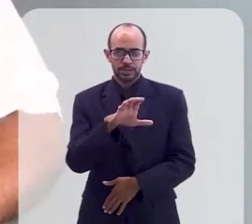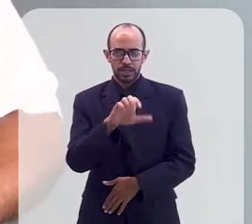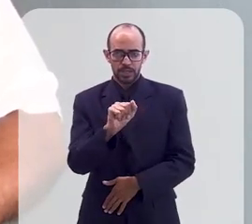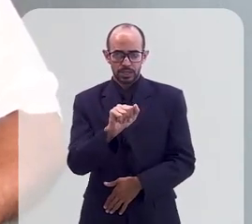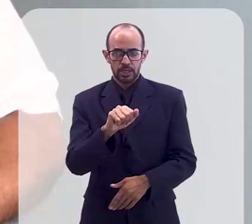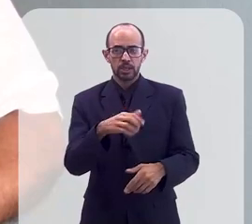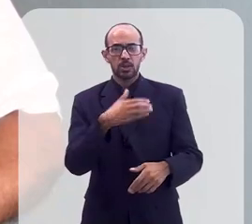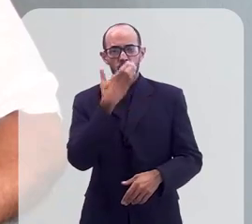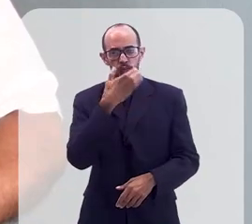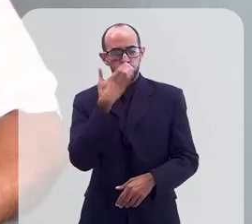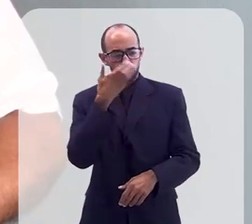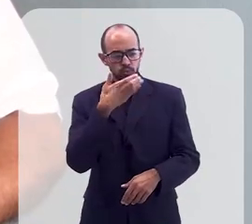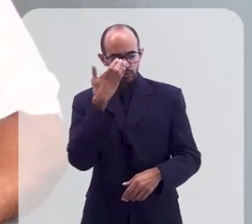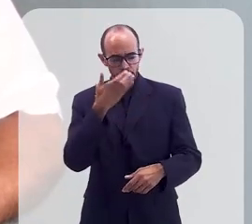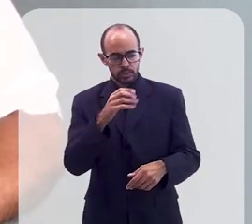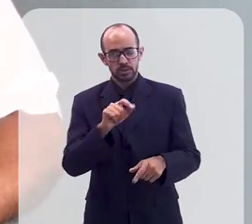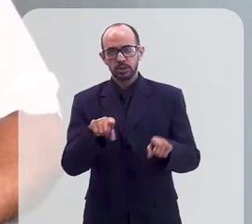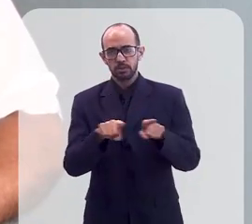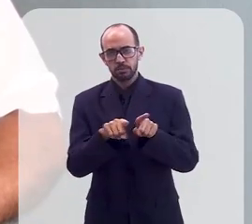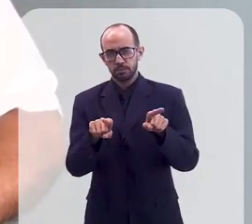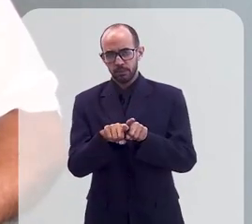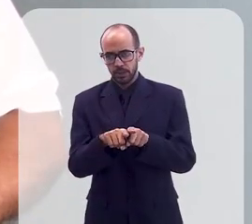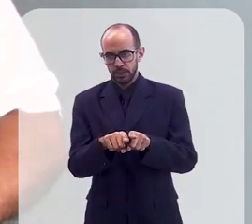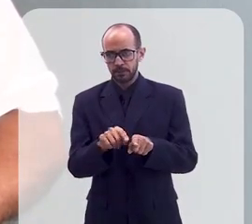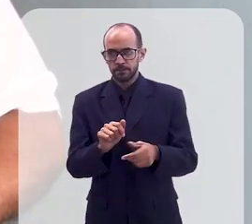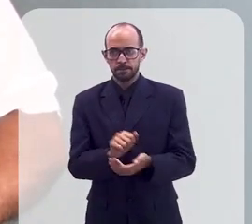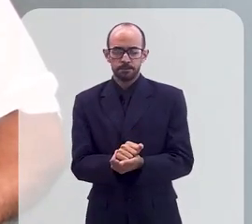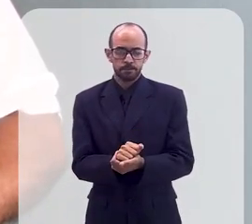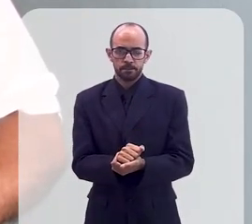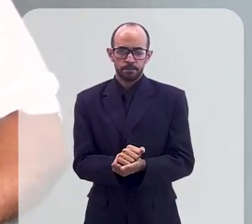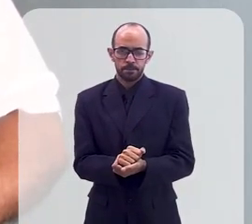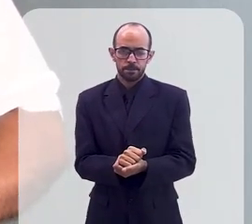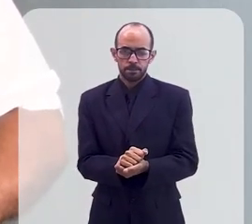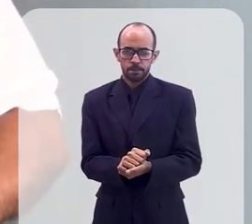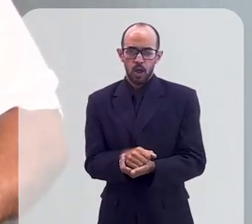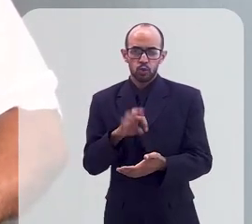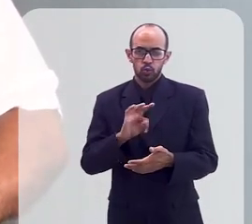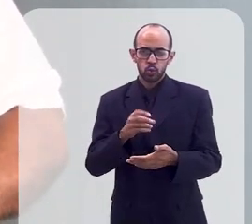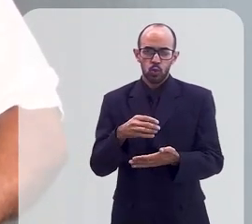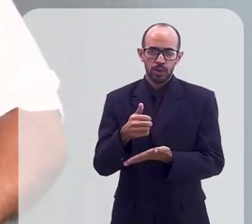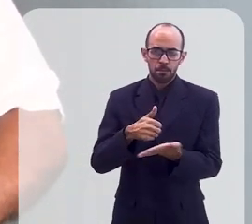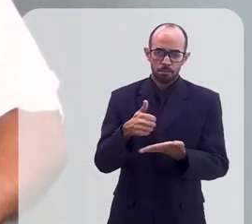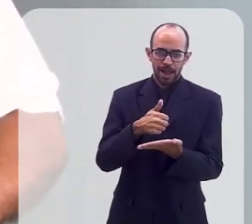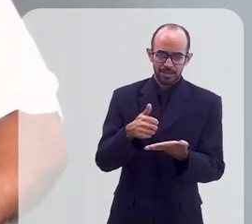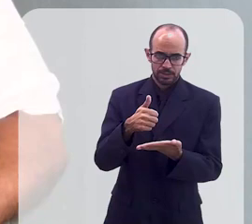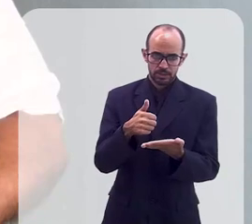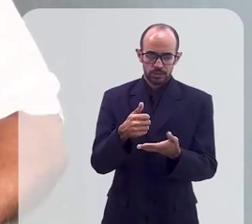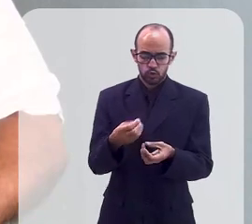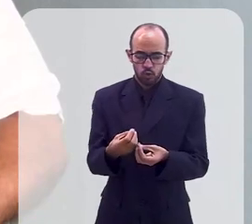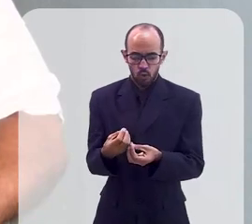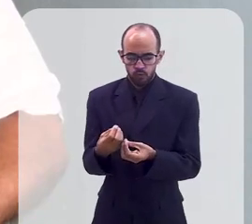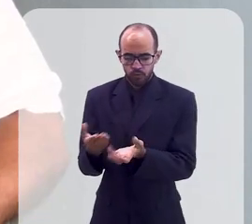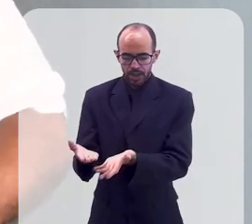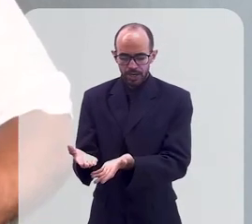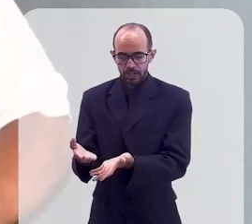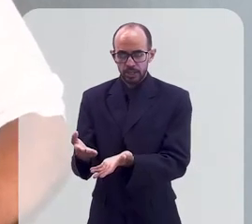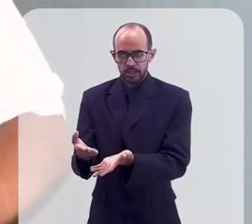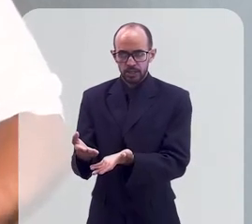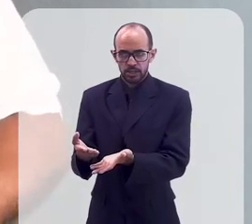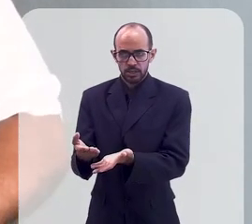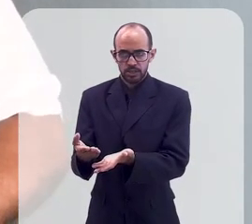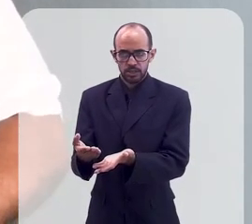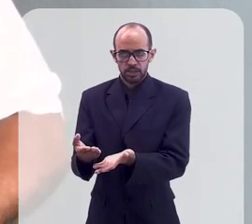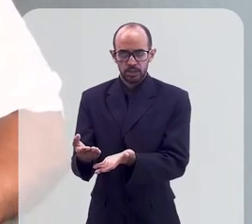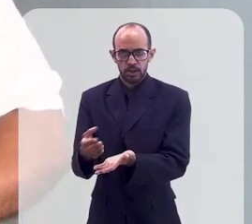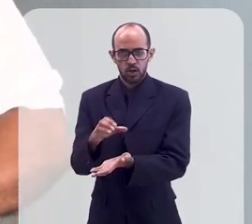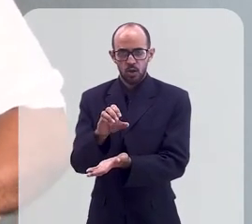certo. Trabalha com muitas frutas, né, muitas frutas mesmo. Toda a nossa base de